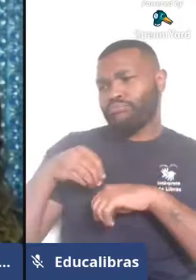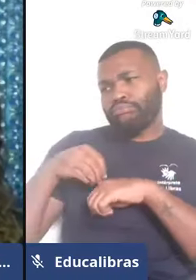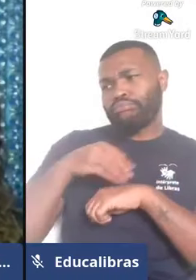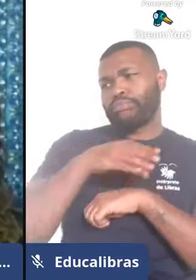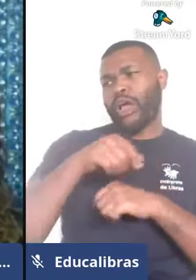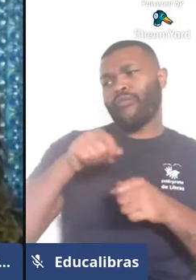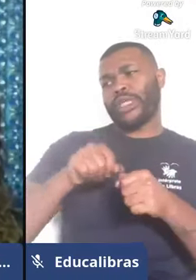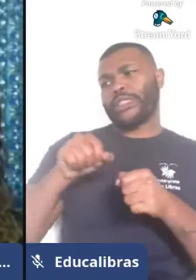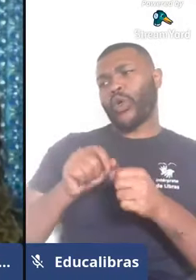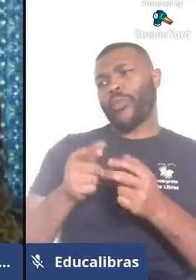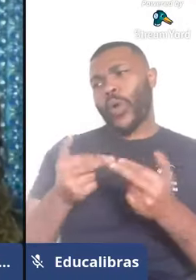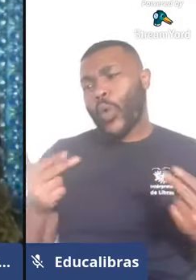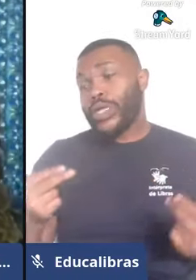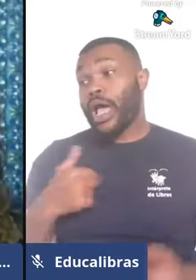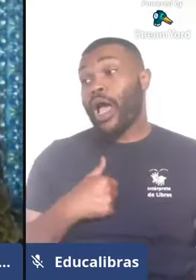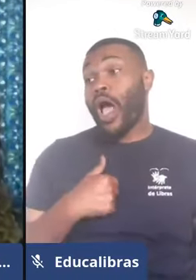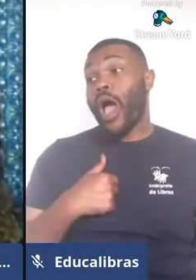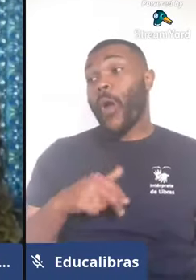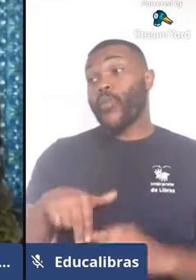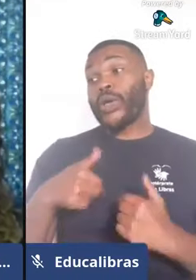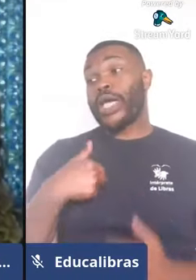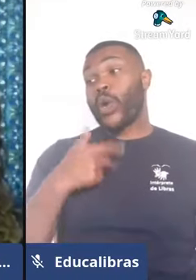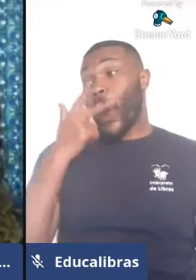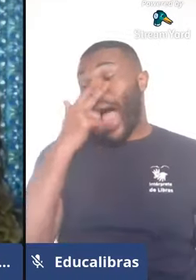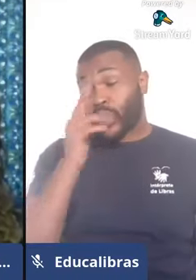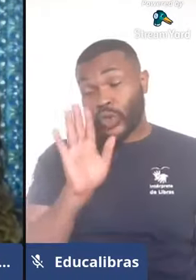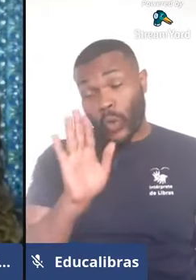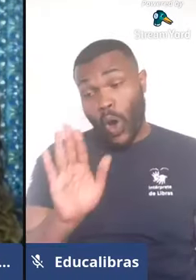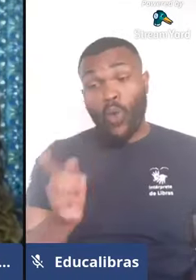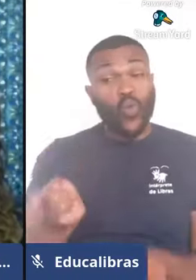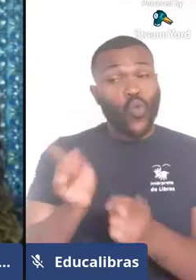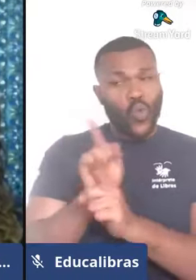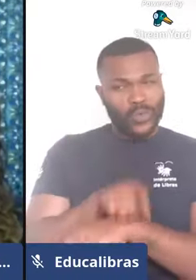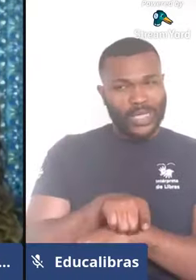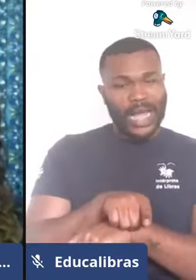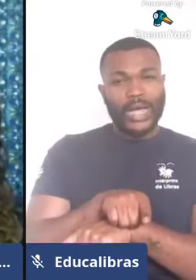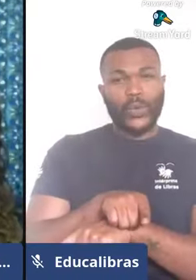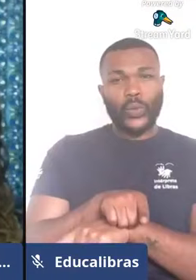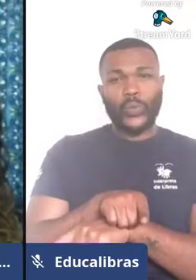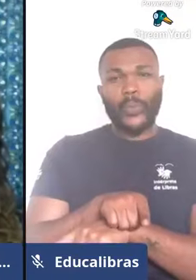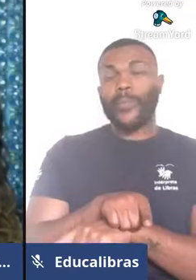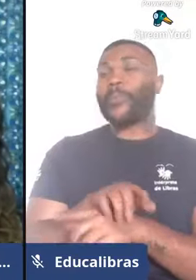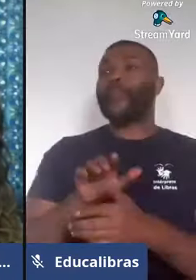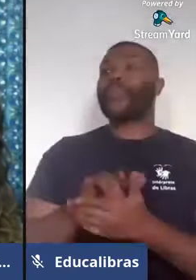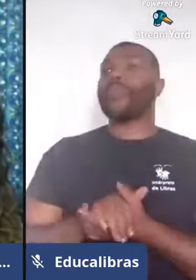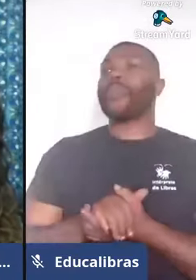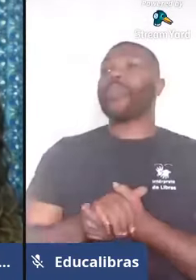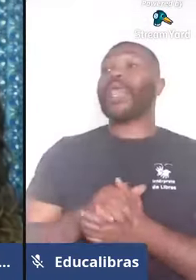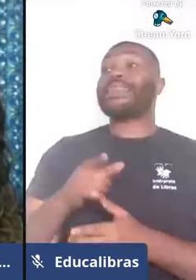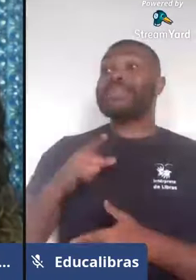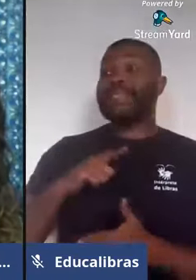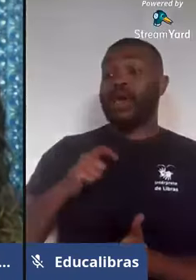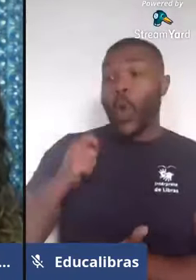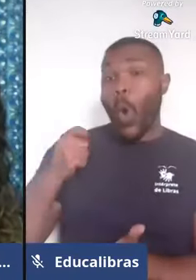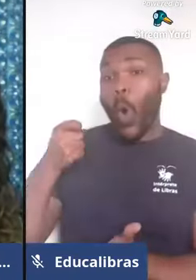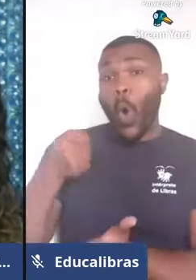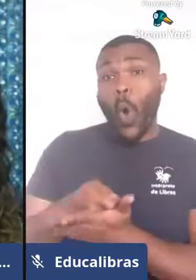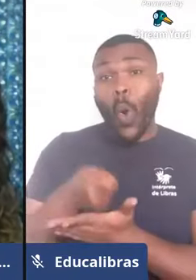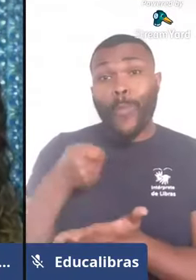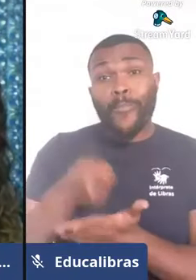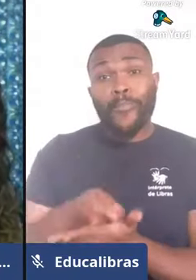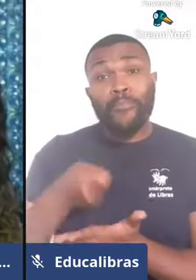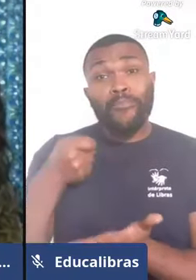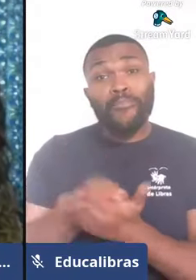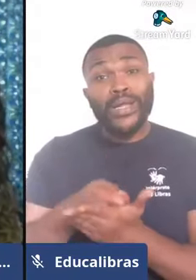a gente não deve, pelo contrário, vou refrasear, nós temos obrigação de